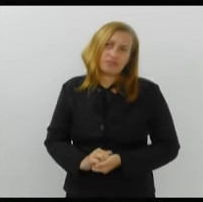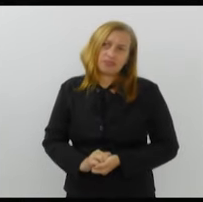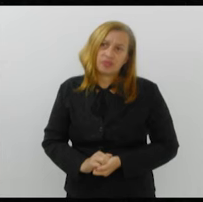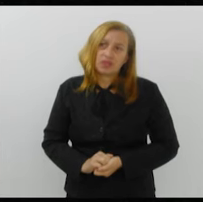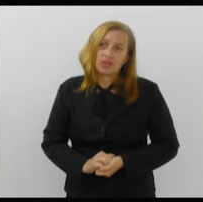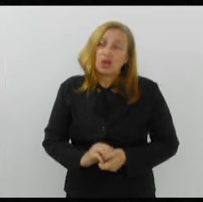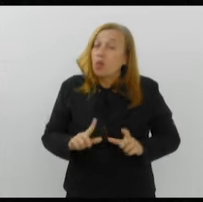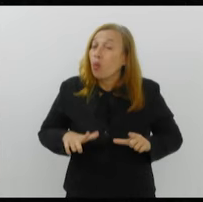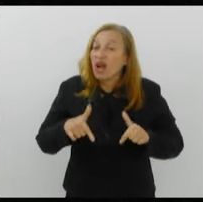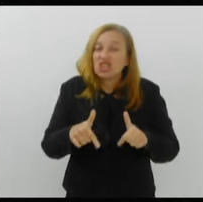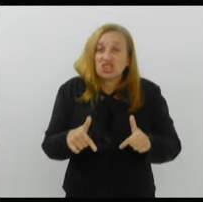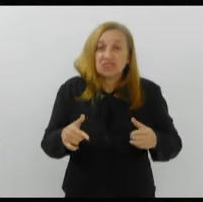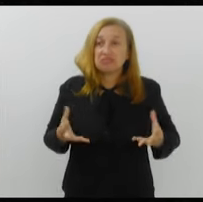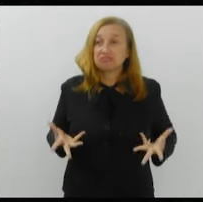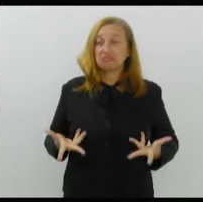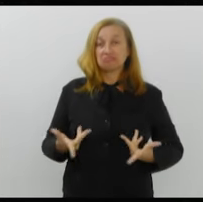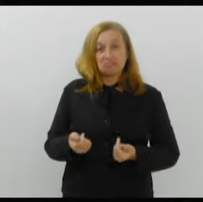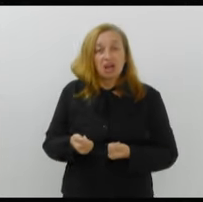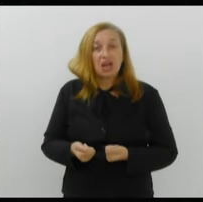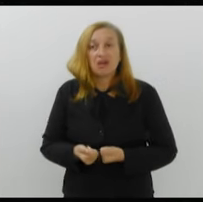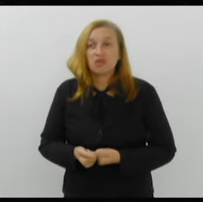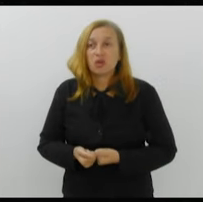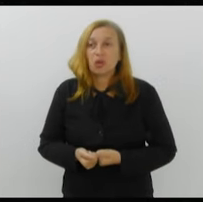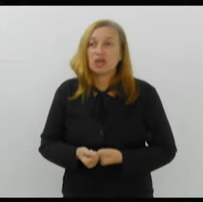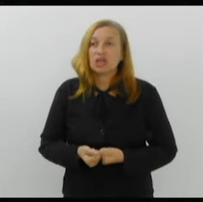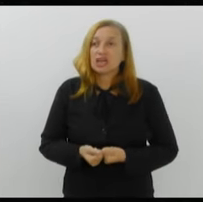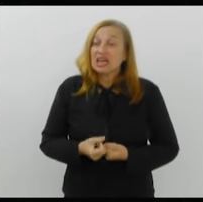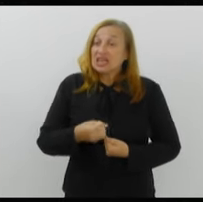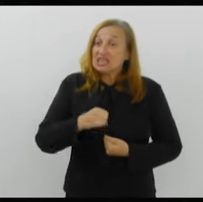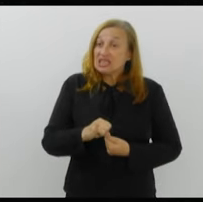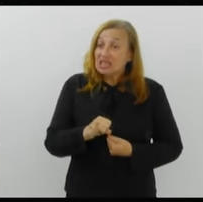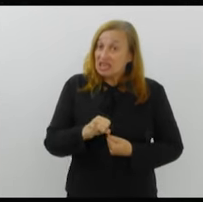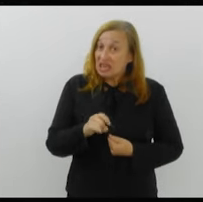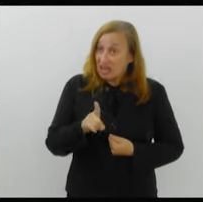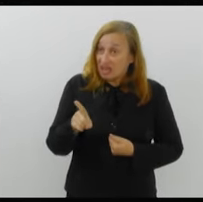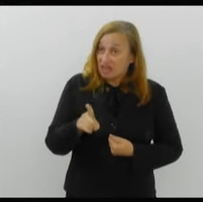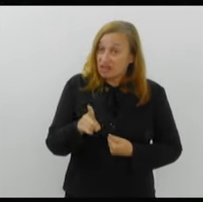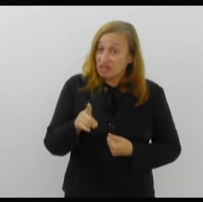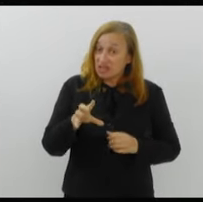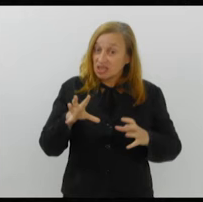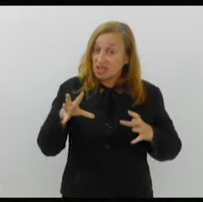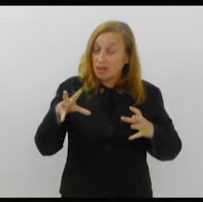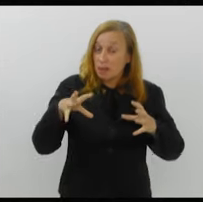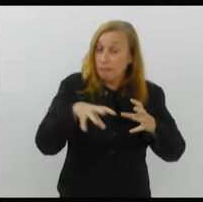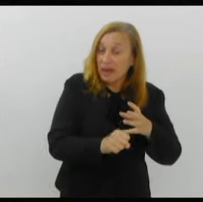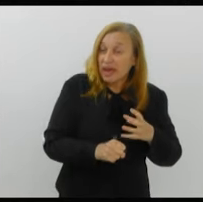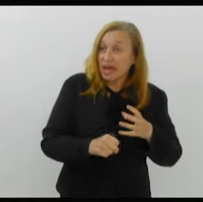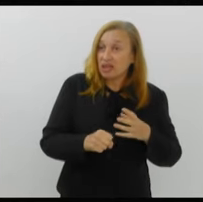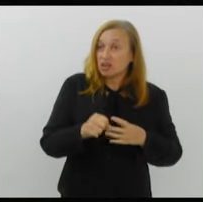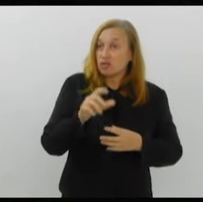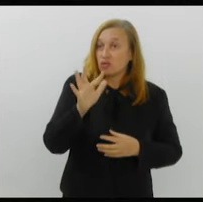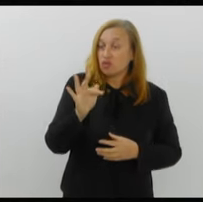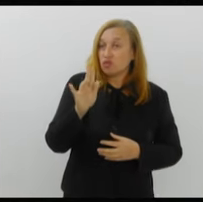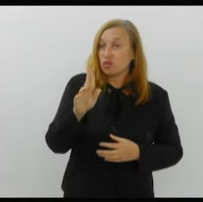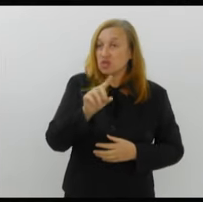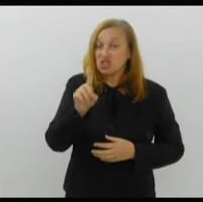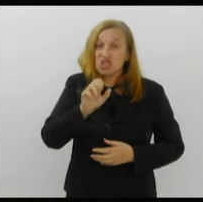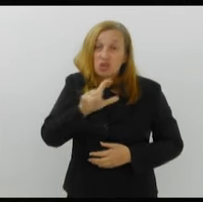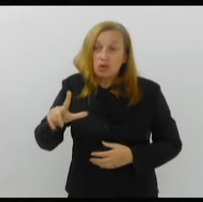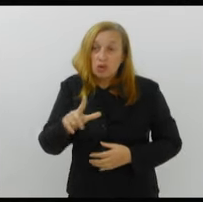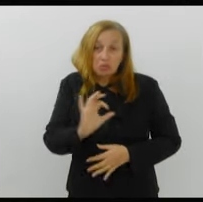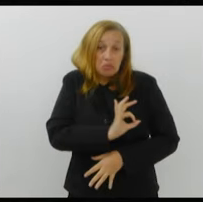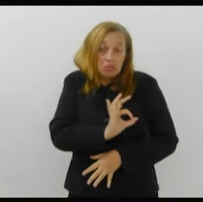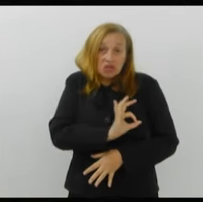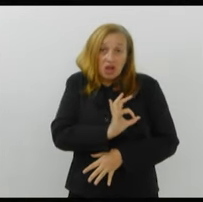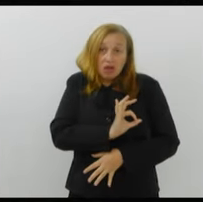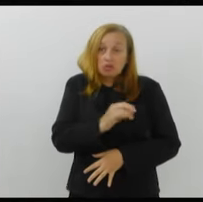Que ação magnífica. Se eles metessem a mão ali nos vagabundos, nos fuzis, os policiais não iam poder fazer nada.